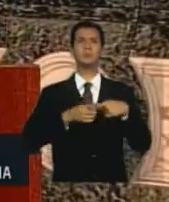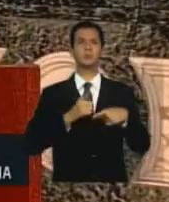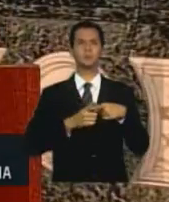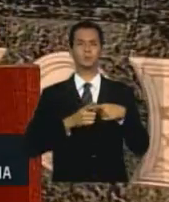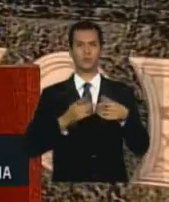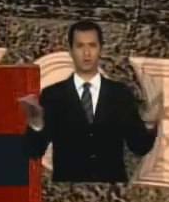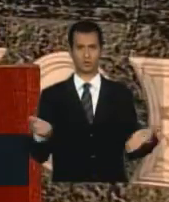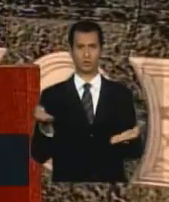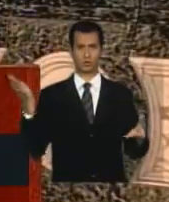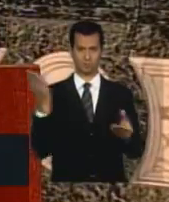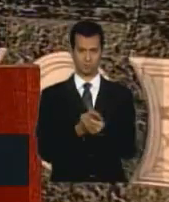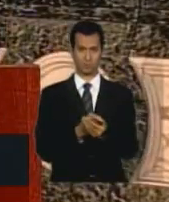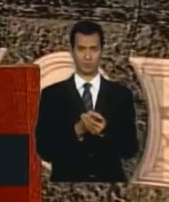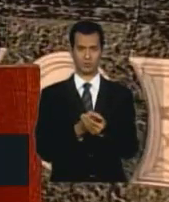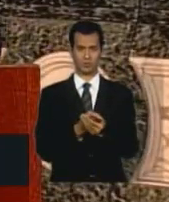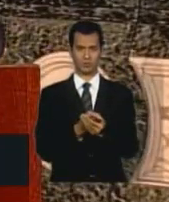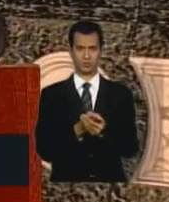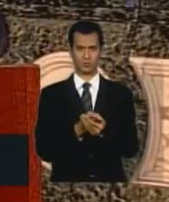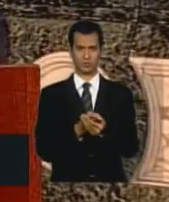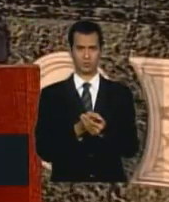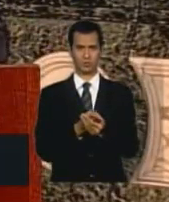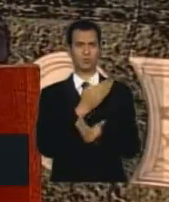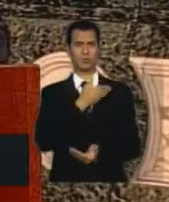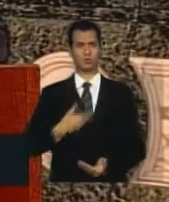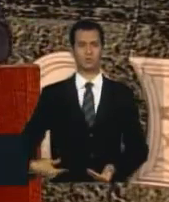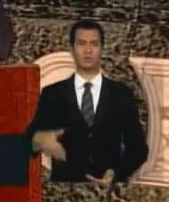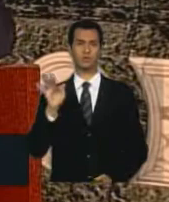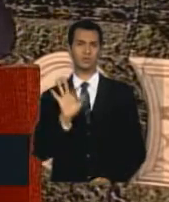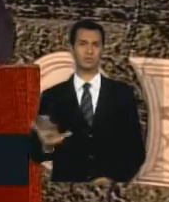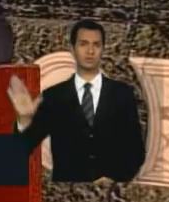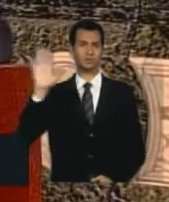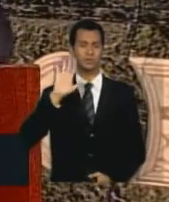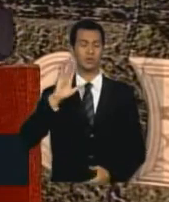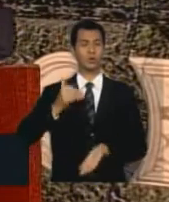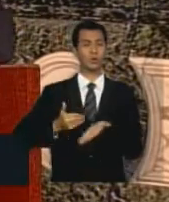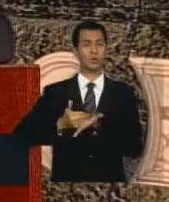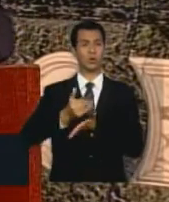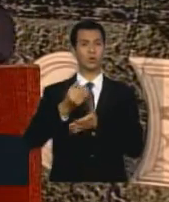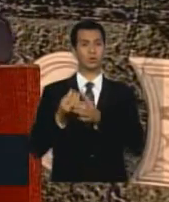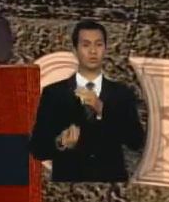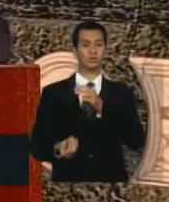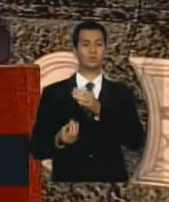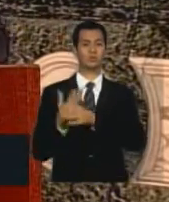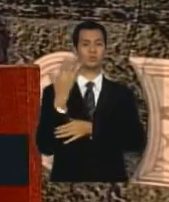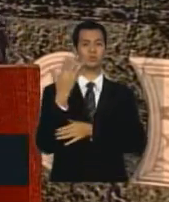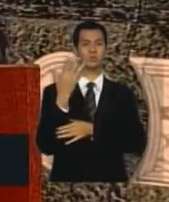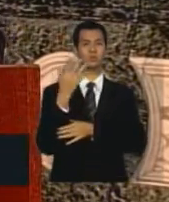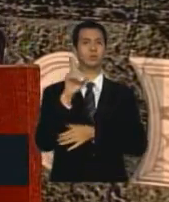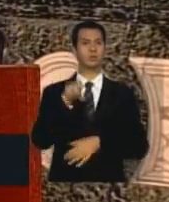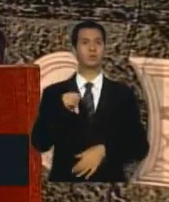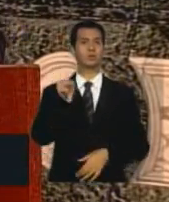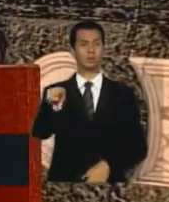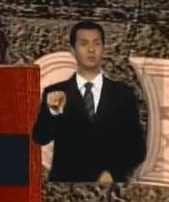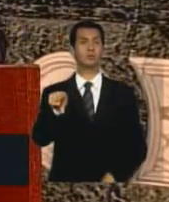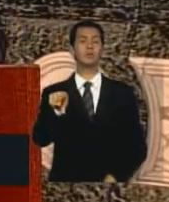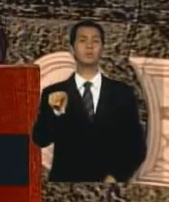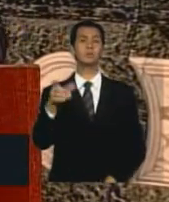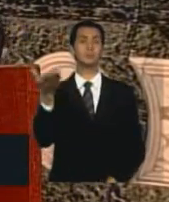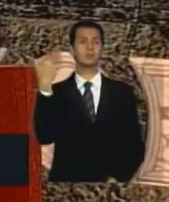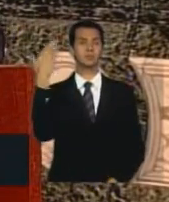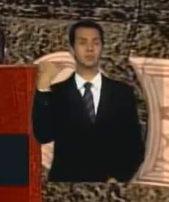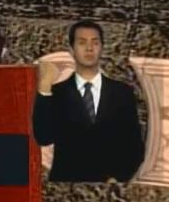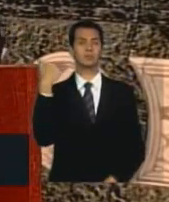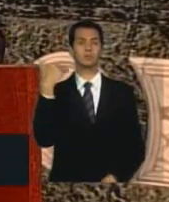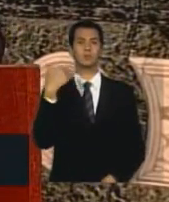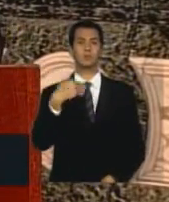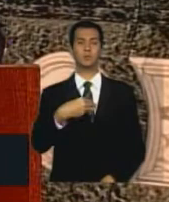este conflito judicial com a União, ela se origina lá no seu mandato como secretário de Minas e Energia,